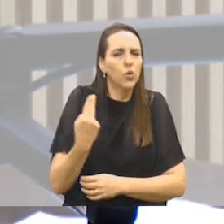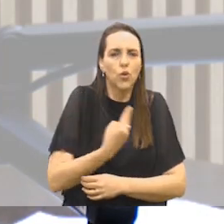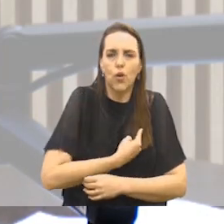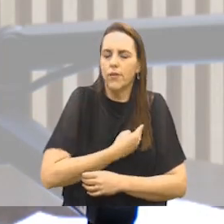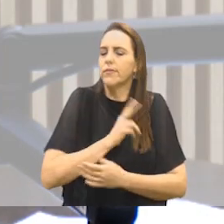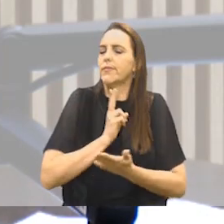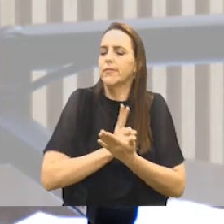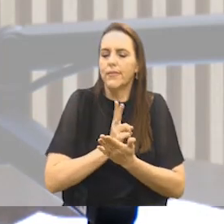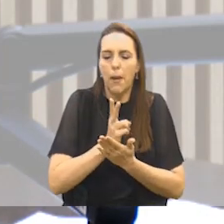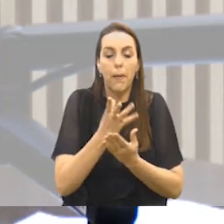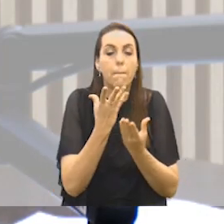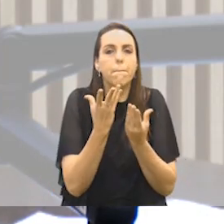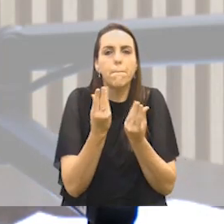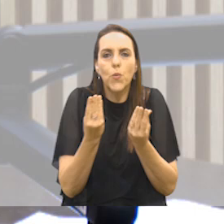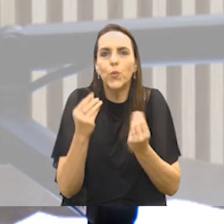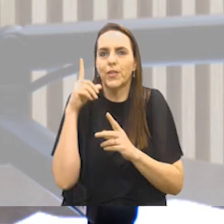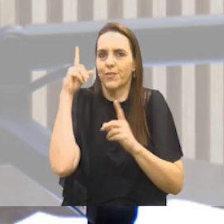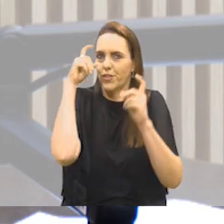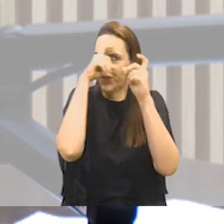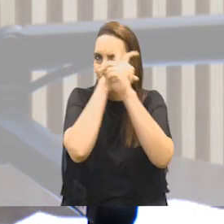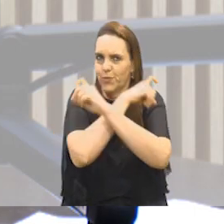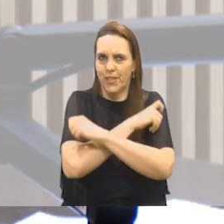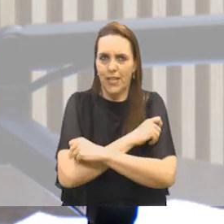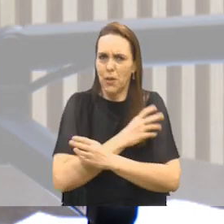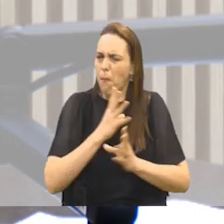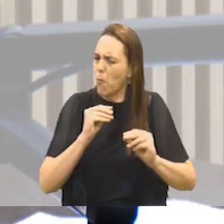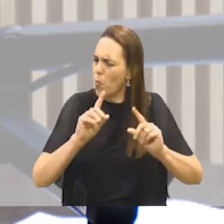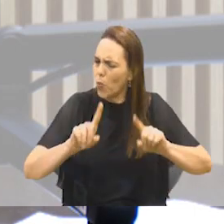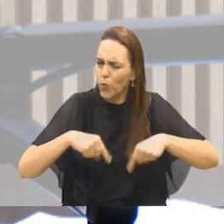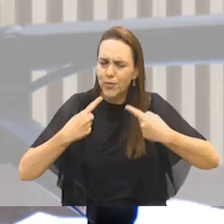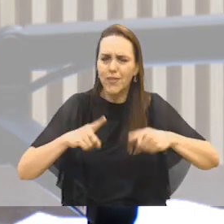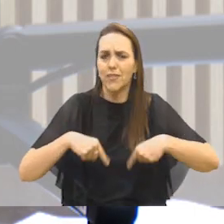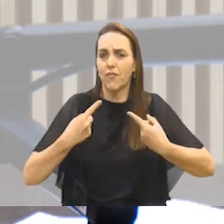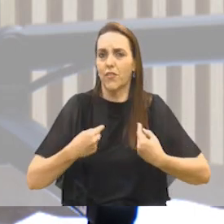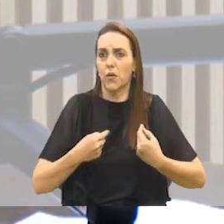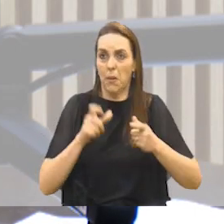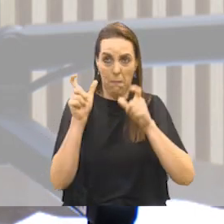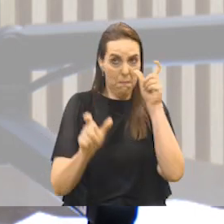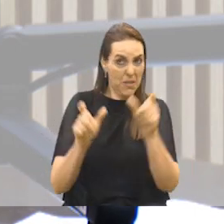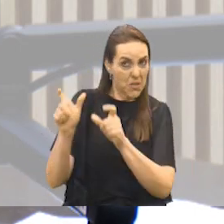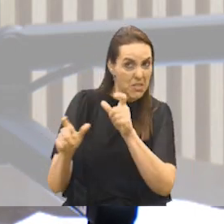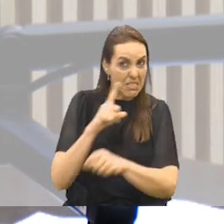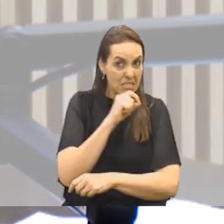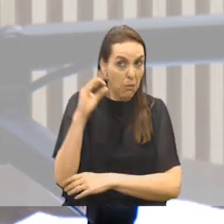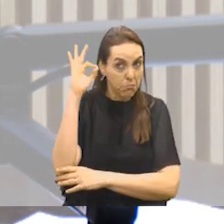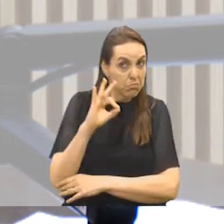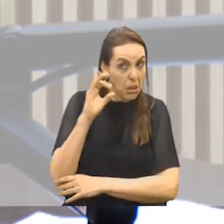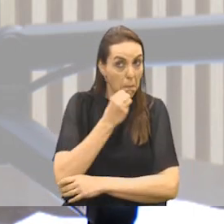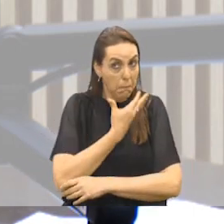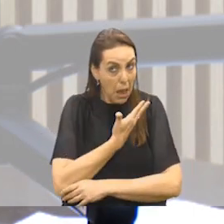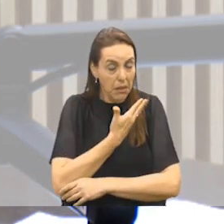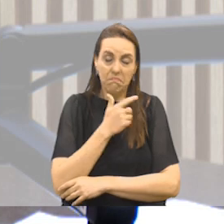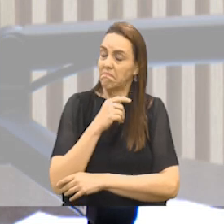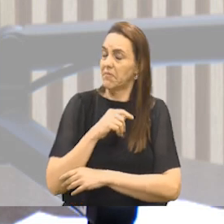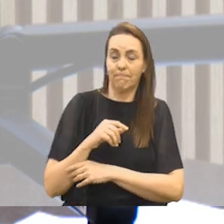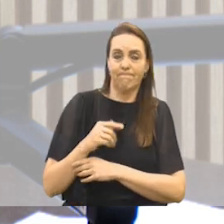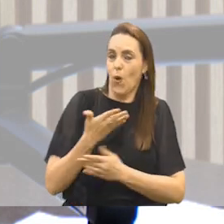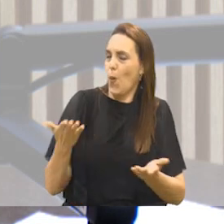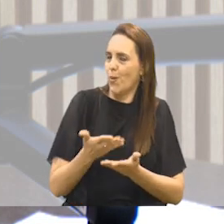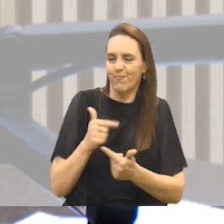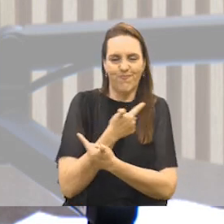olha, todos nós estamos passando por muitas dificuldades, muitos desafios. Não tem quem esteja 100%